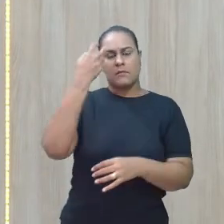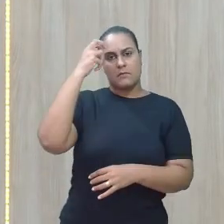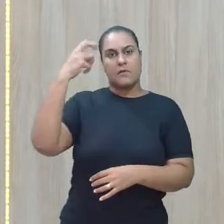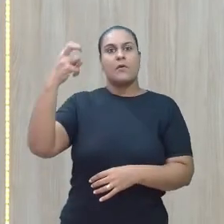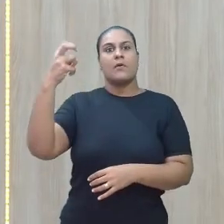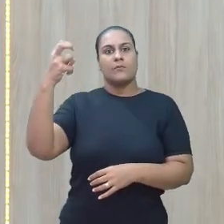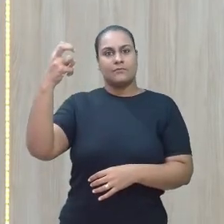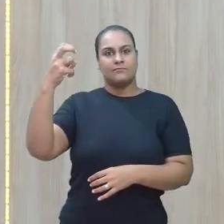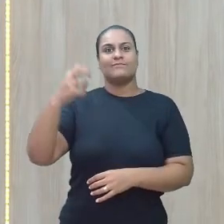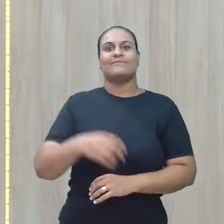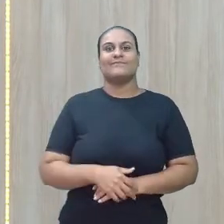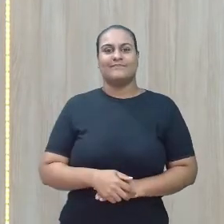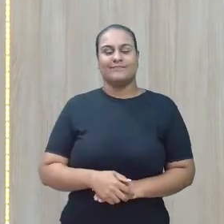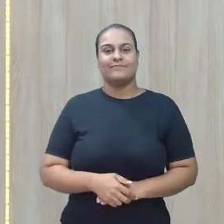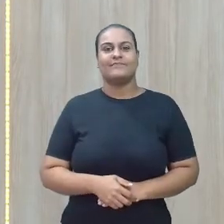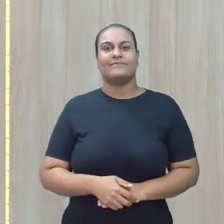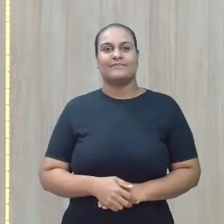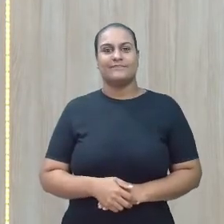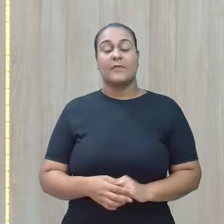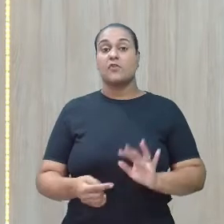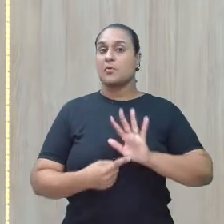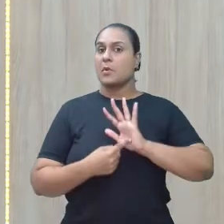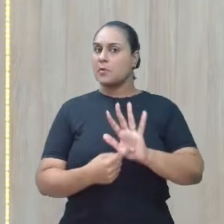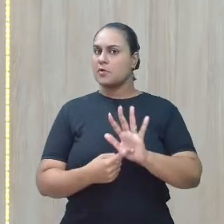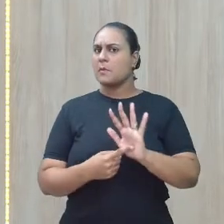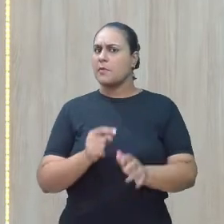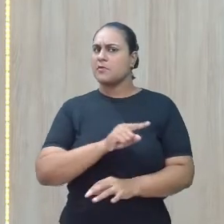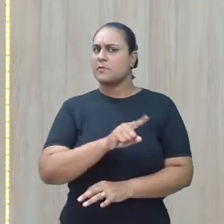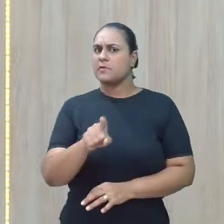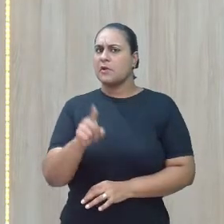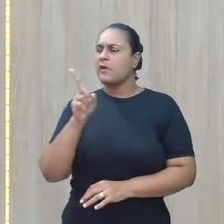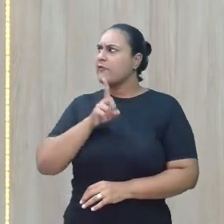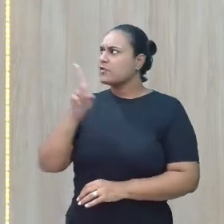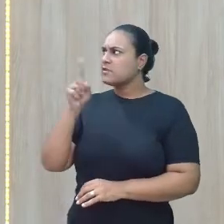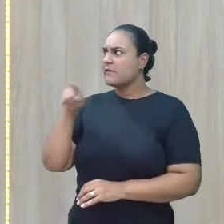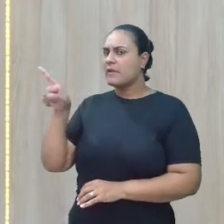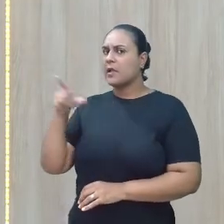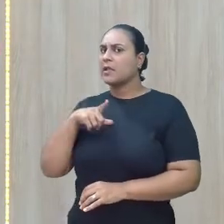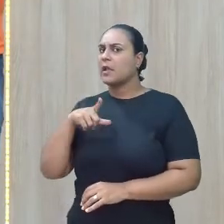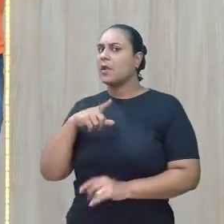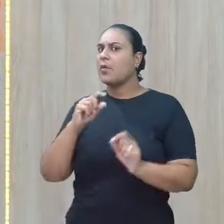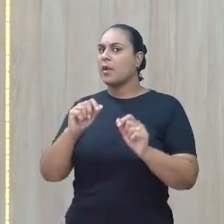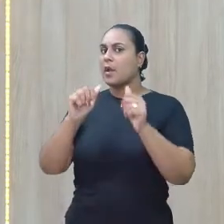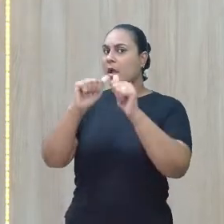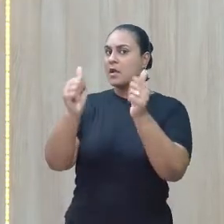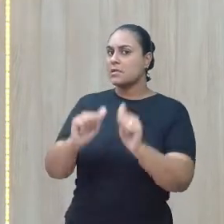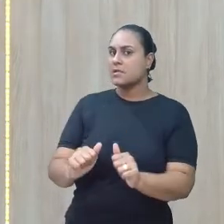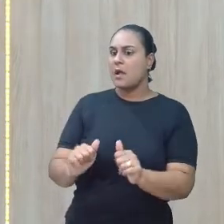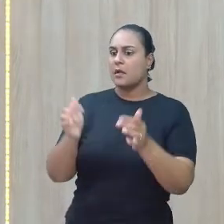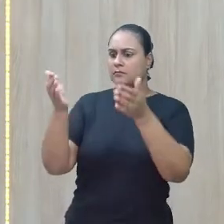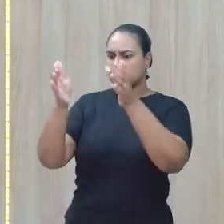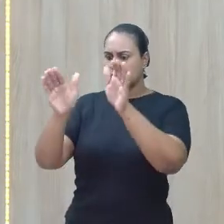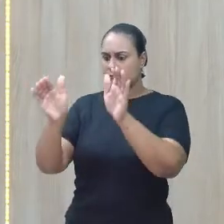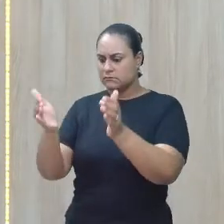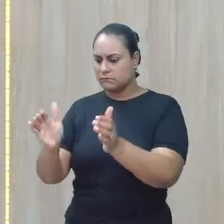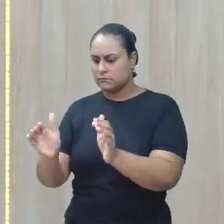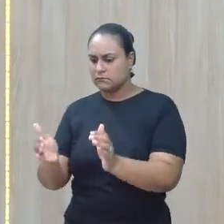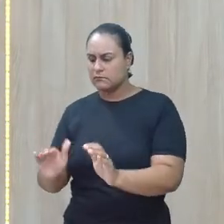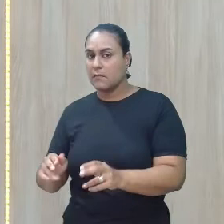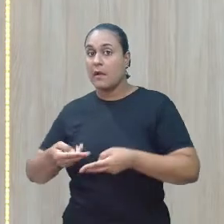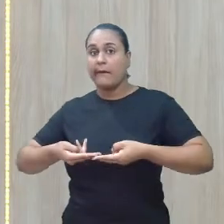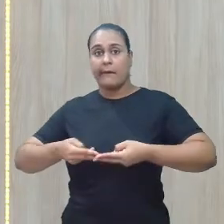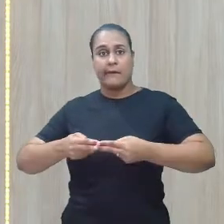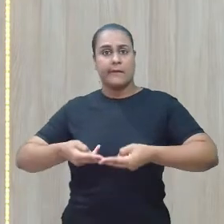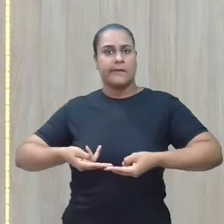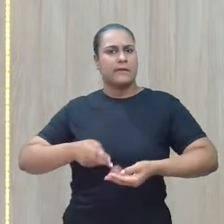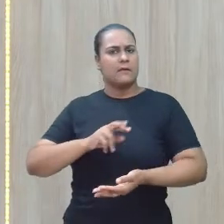produtos culturais. E aí é justamente isso que eu estou enfatizando. Quem vai ao mercado de São José vai encontrar artesanato, né, escultura, cestaria, redes, né,